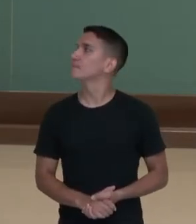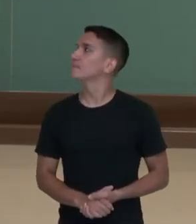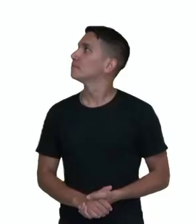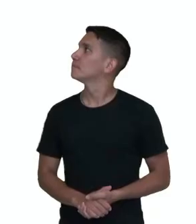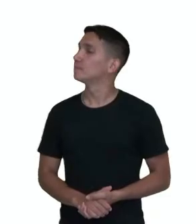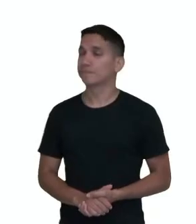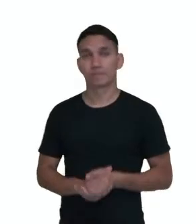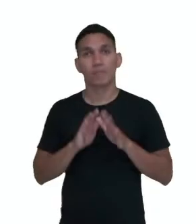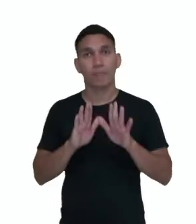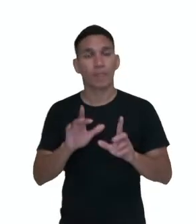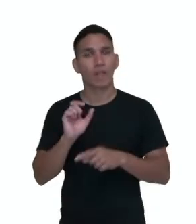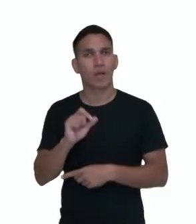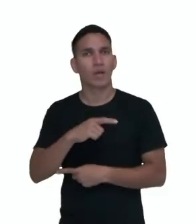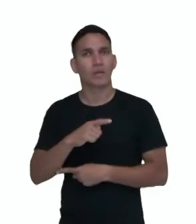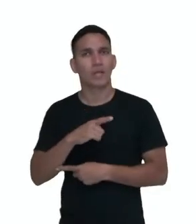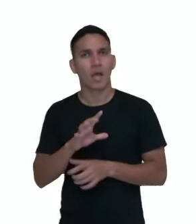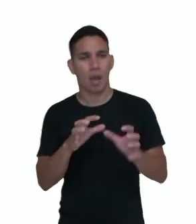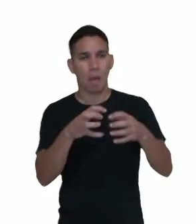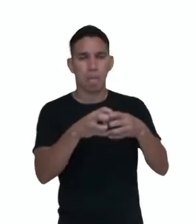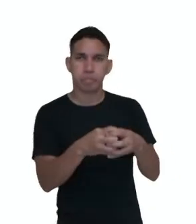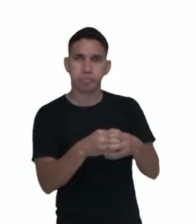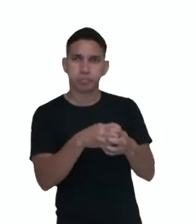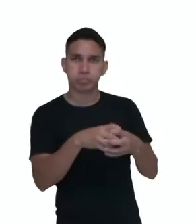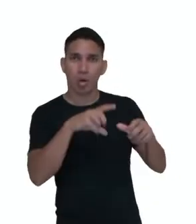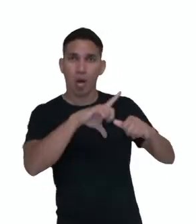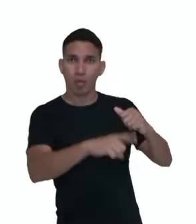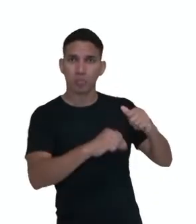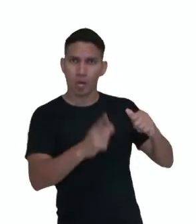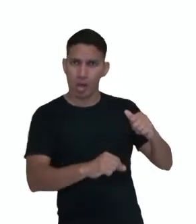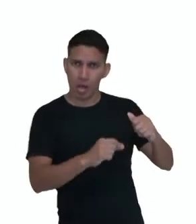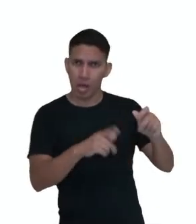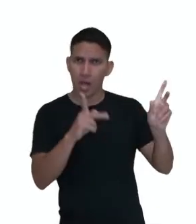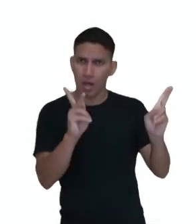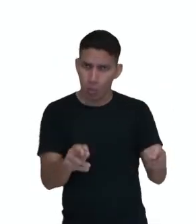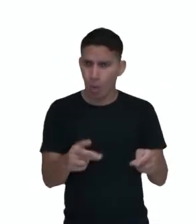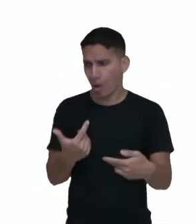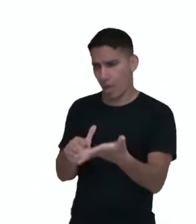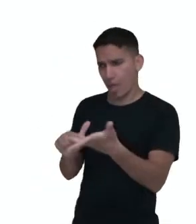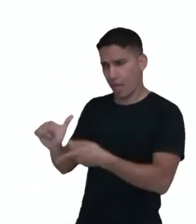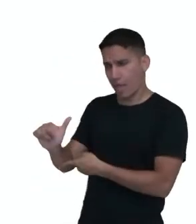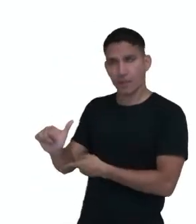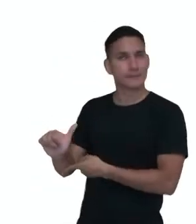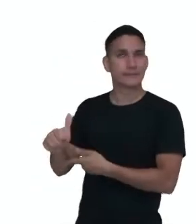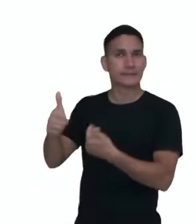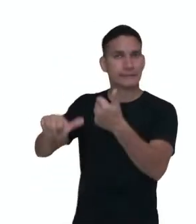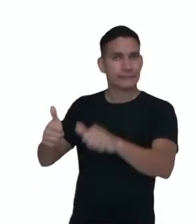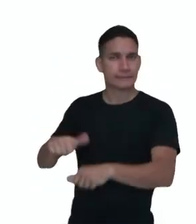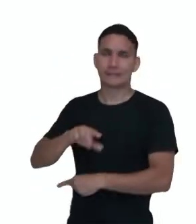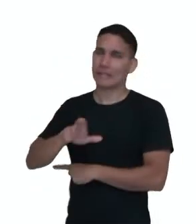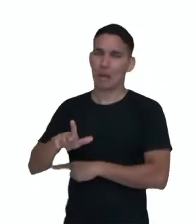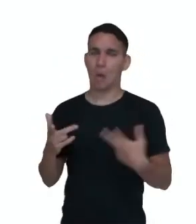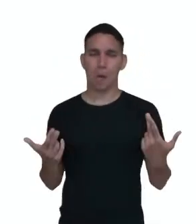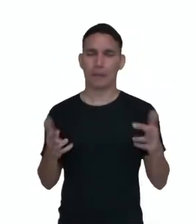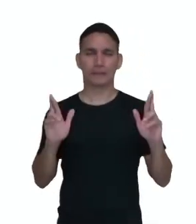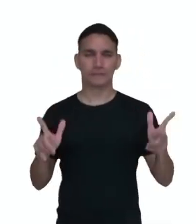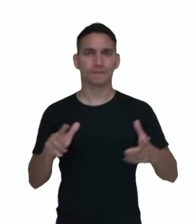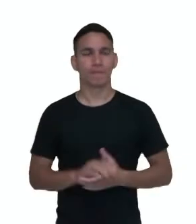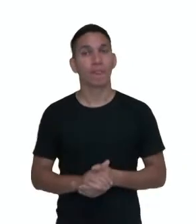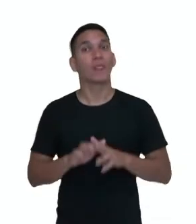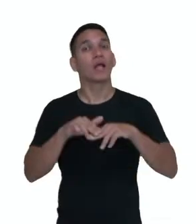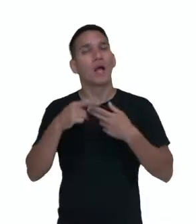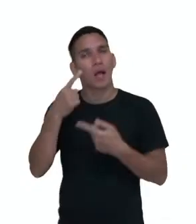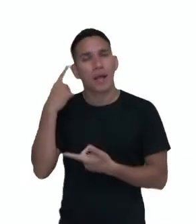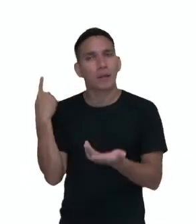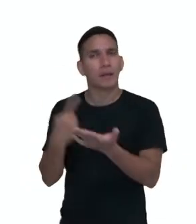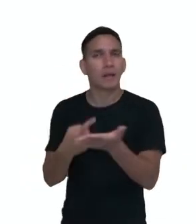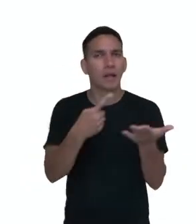Mas a massa atômica de um átomo é igual à massa atômica de um elemento químico? Também não. A massa atômica de um elemento é